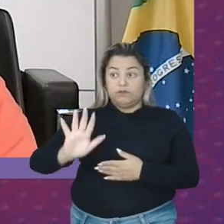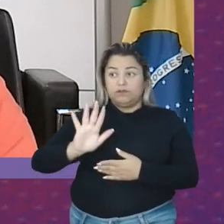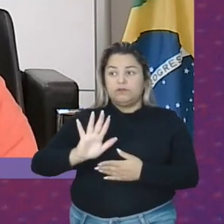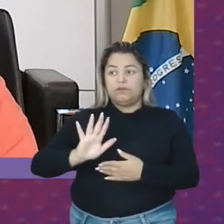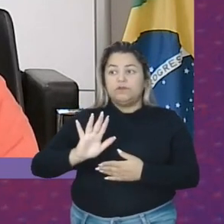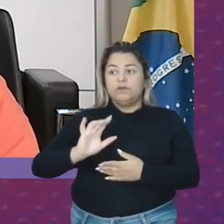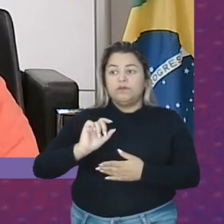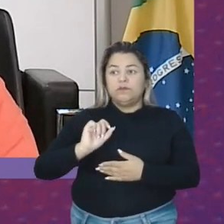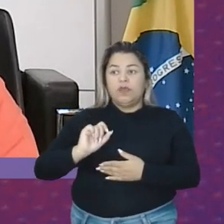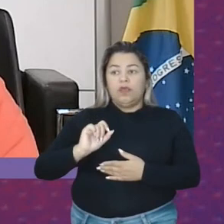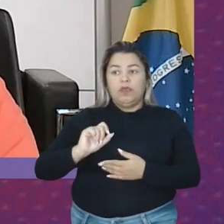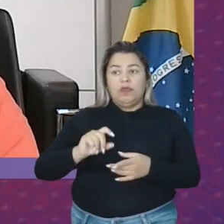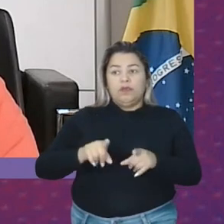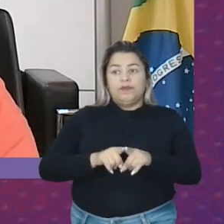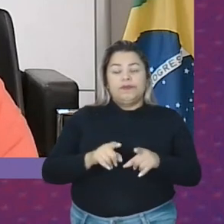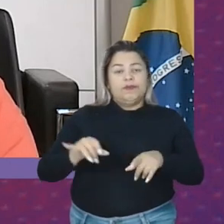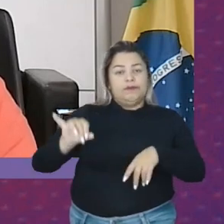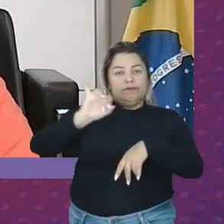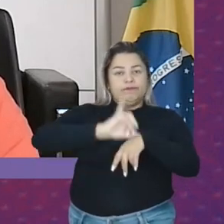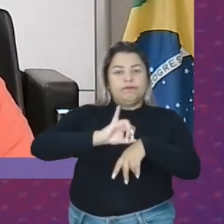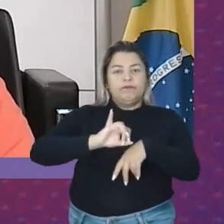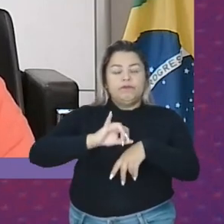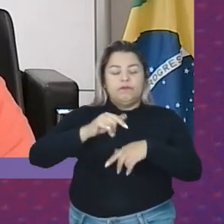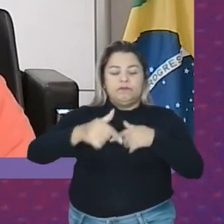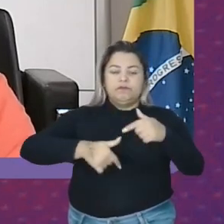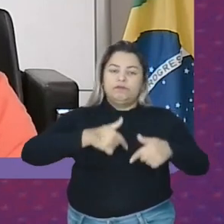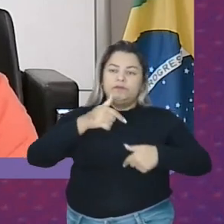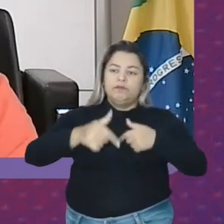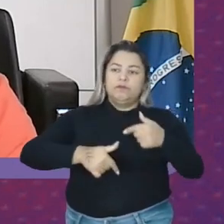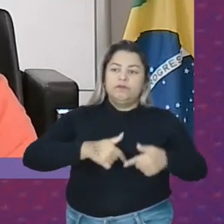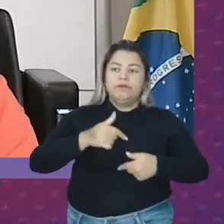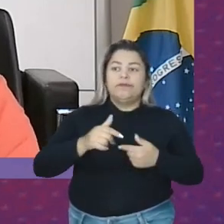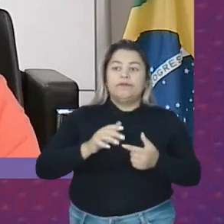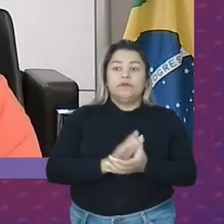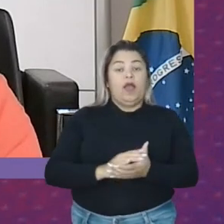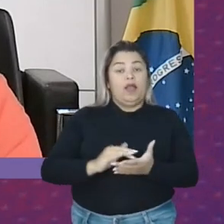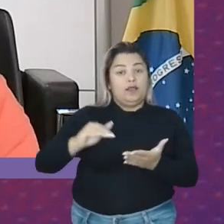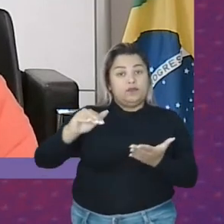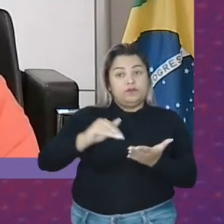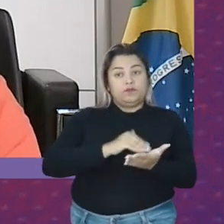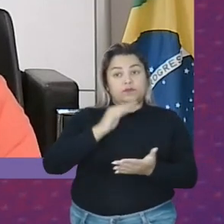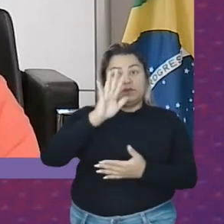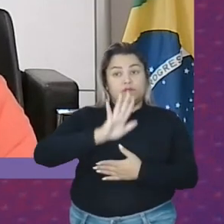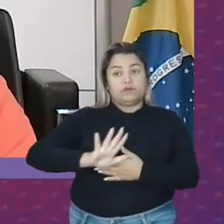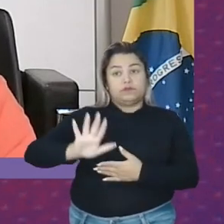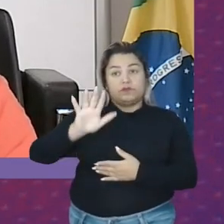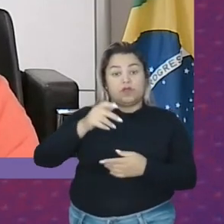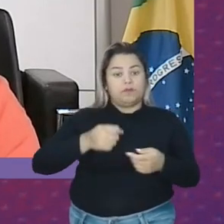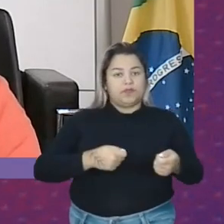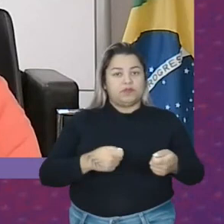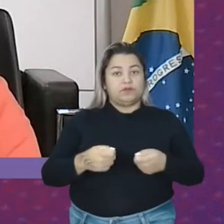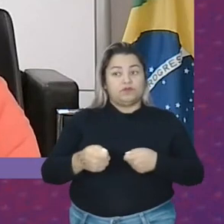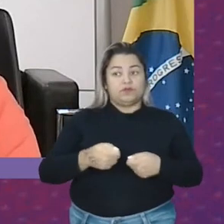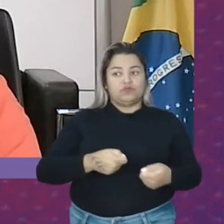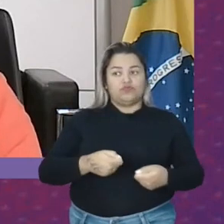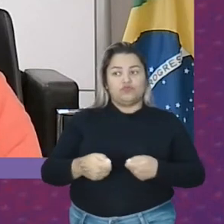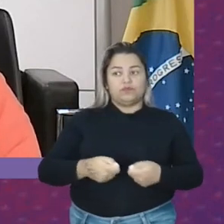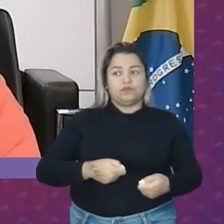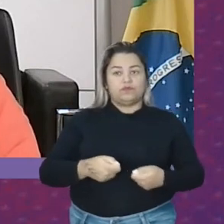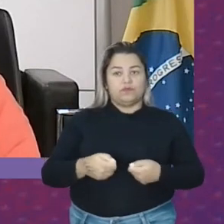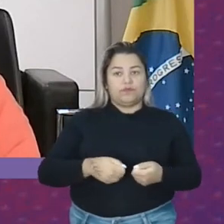da Central Única dos Trabalhadores e das Trabalhadoras. A Secretaria Nacional de Articulação